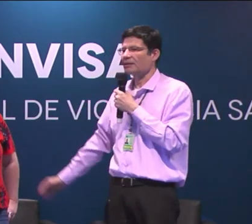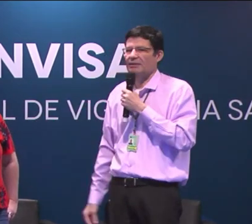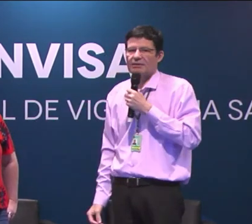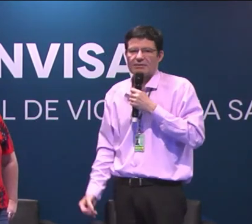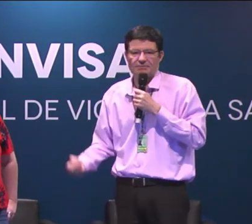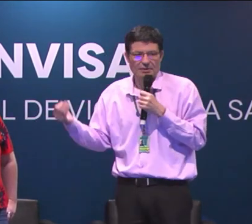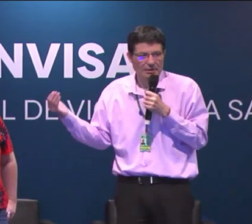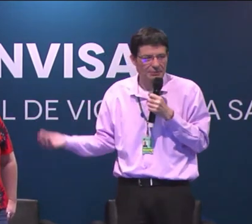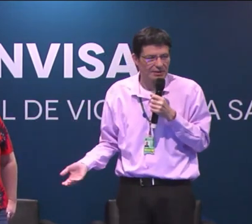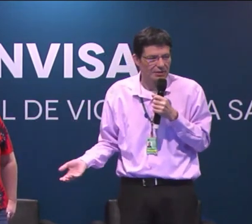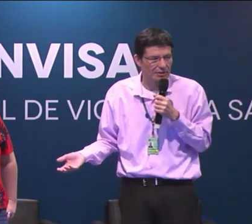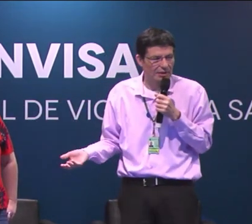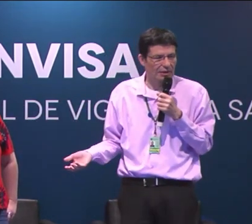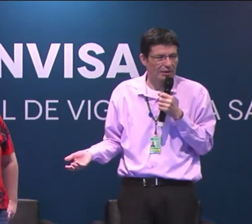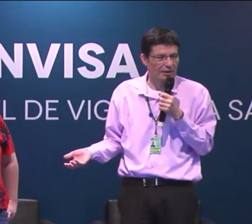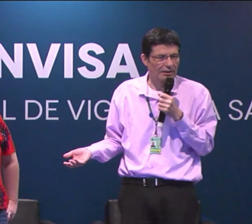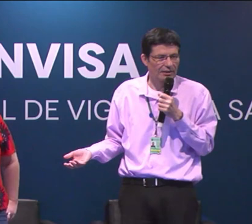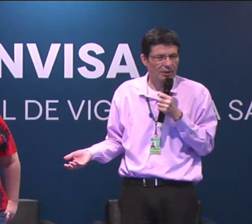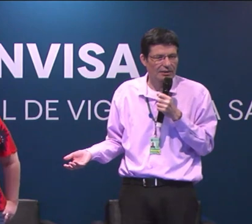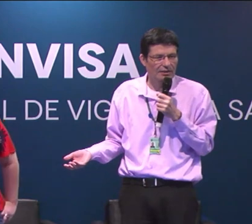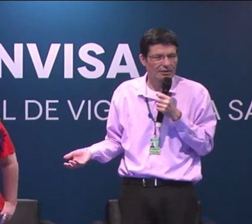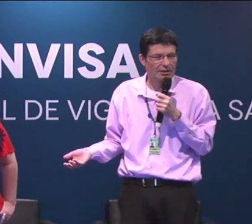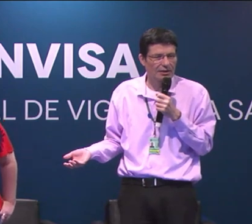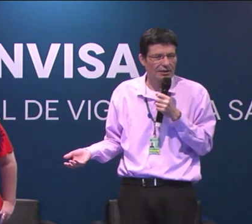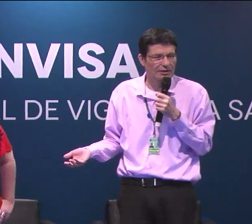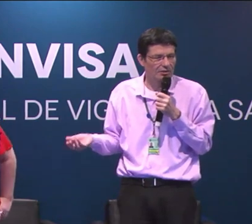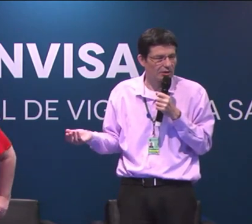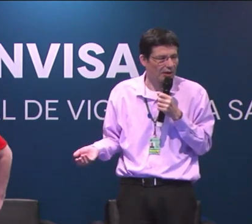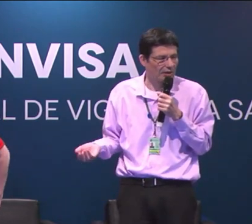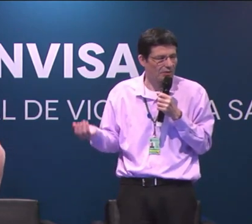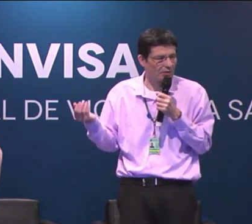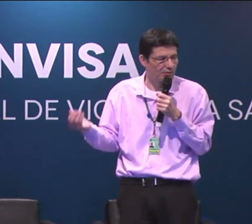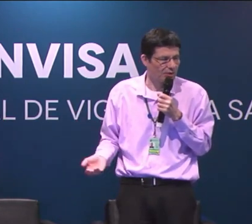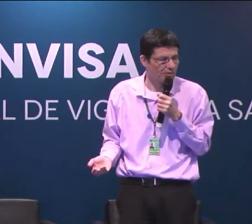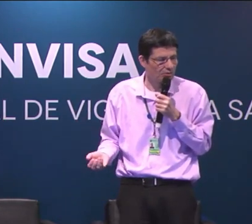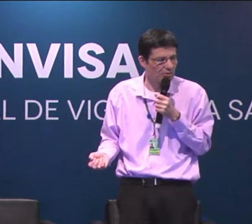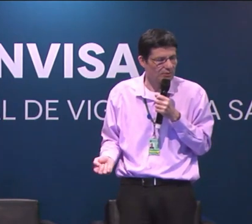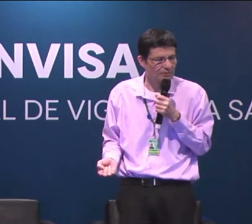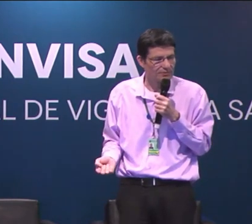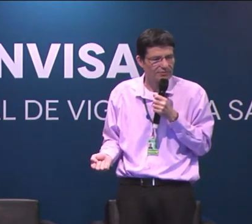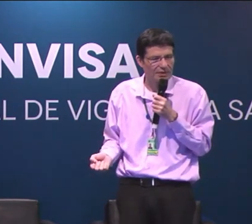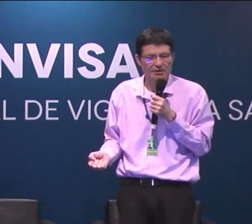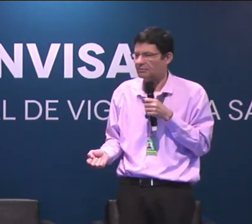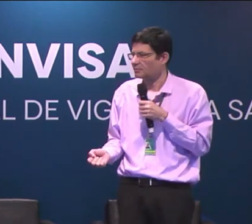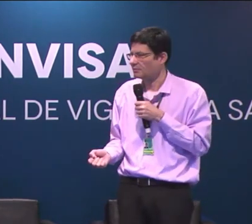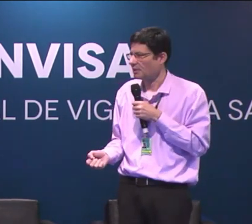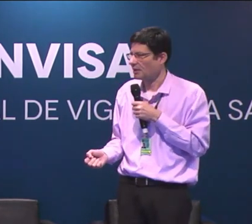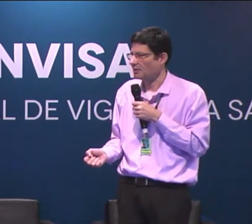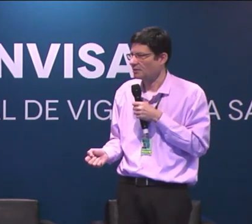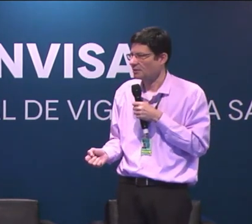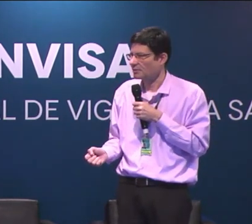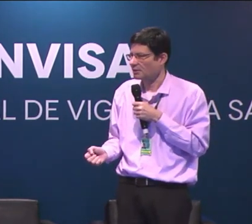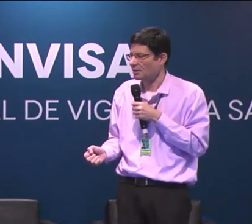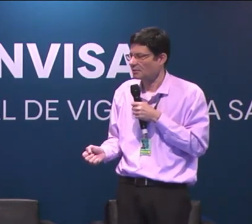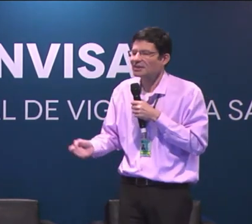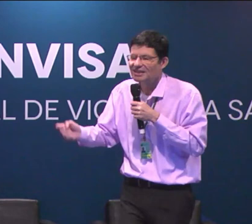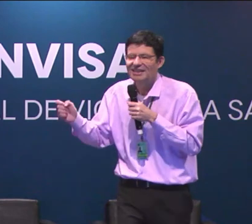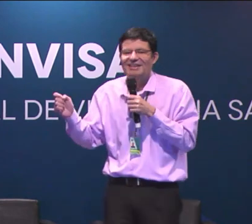A Larissa representando aqui, trabalha na gerência de tabaco e fumígenos. Errei? Não, está